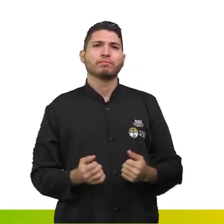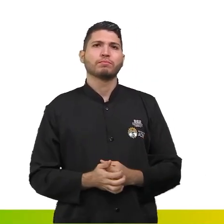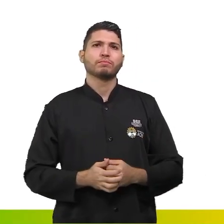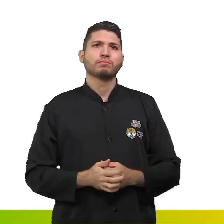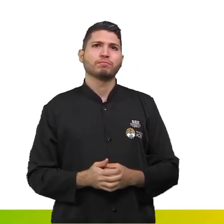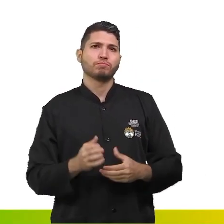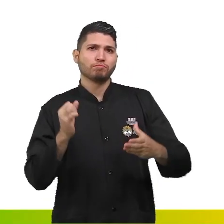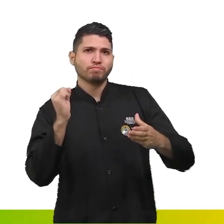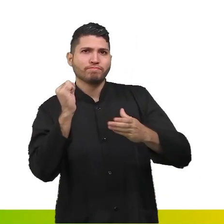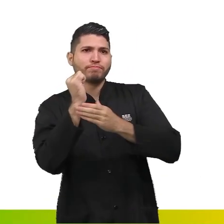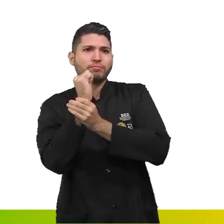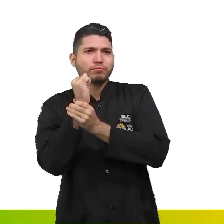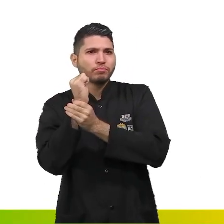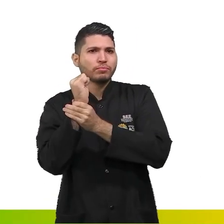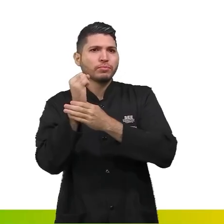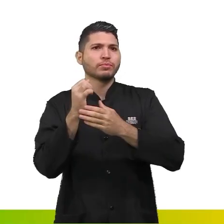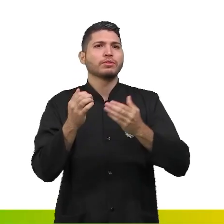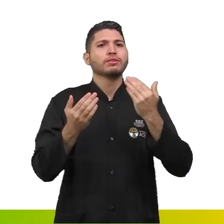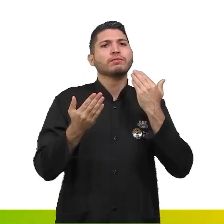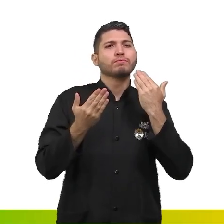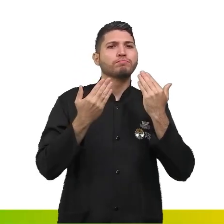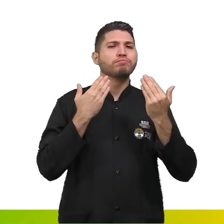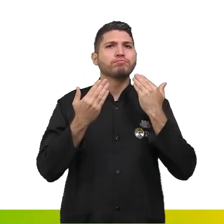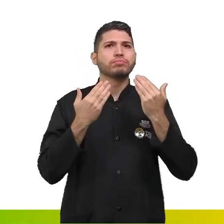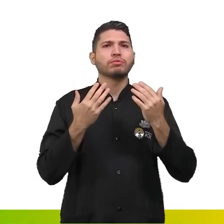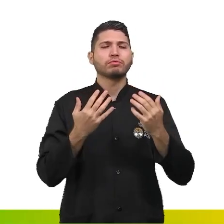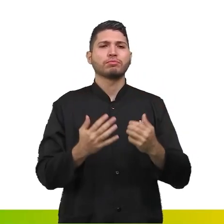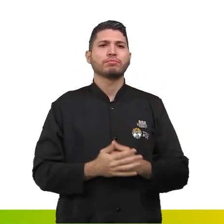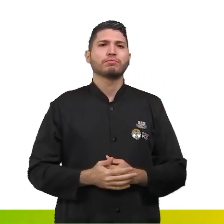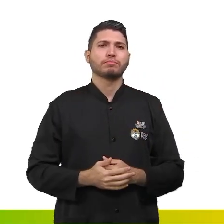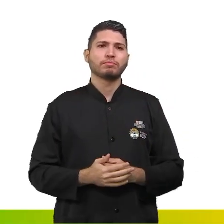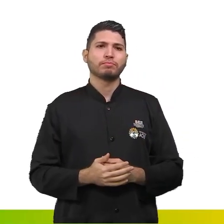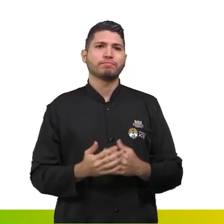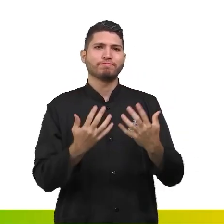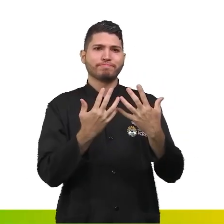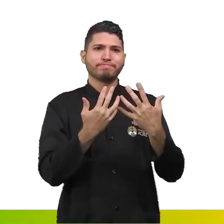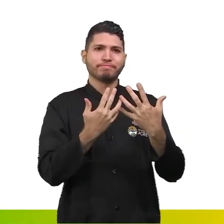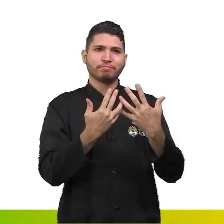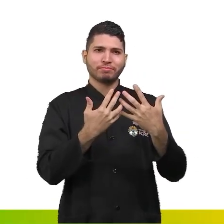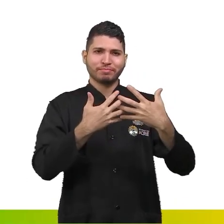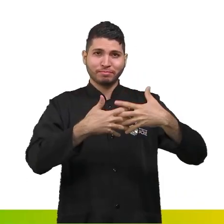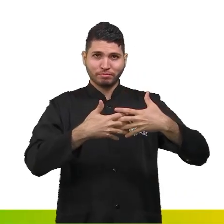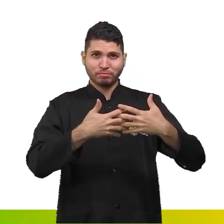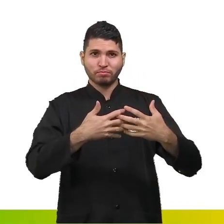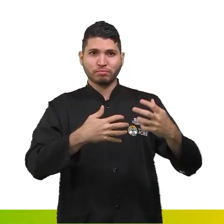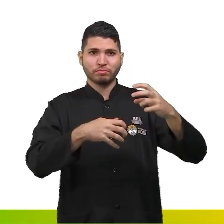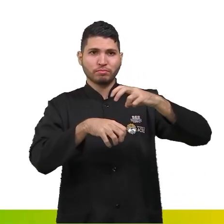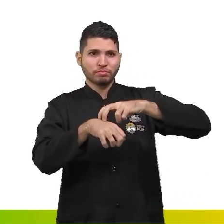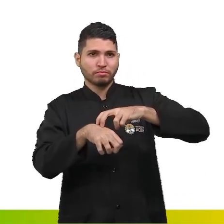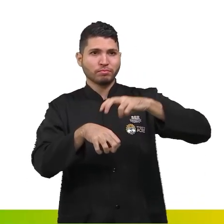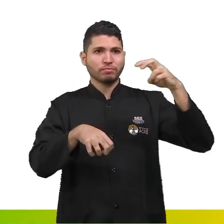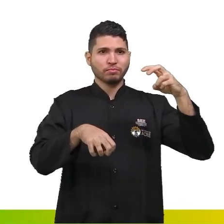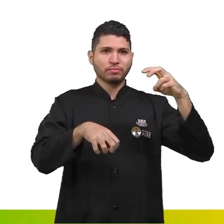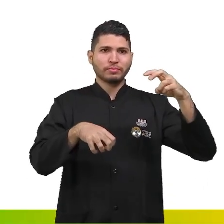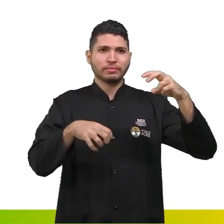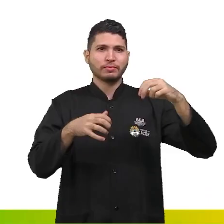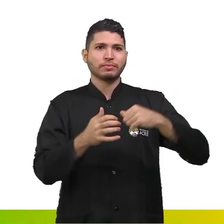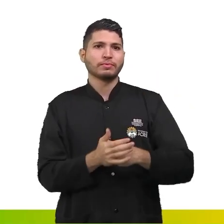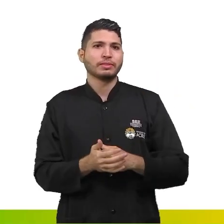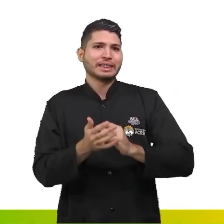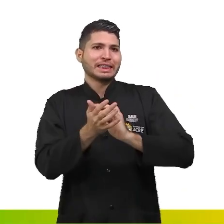diálogo intercultural, que é estabelecer um diálogo entre diferentes tradições